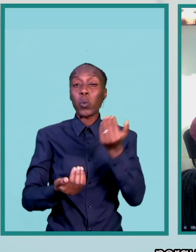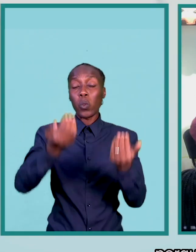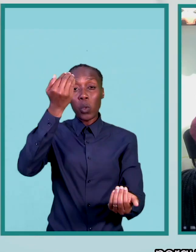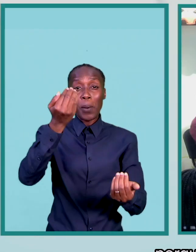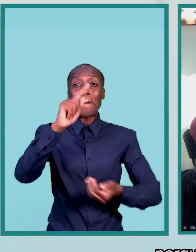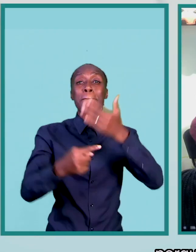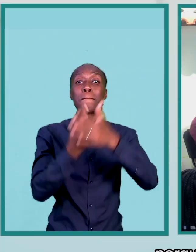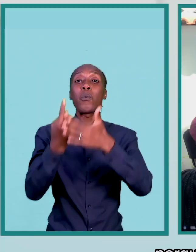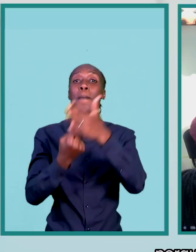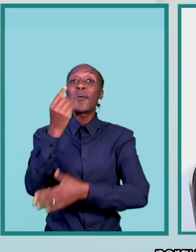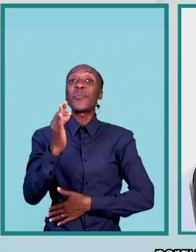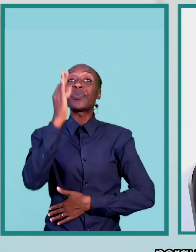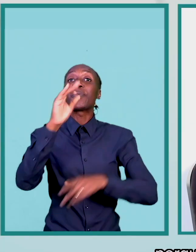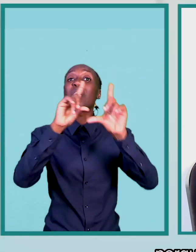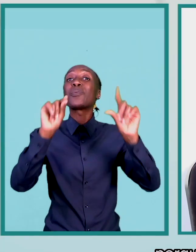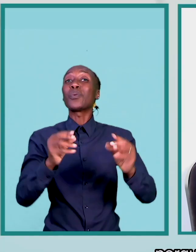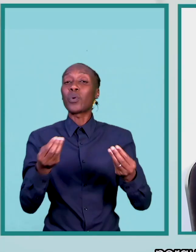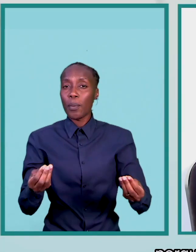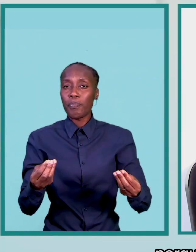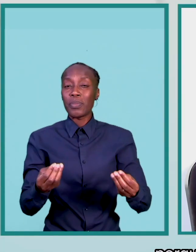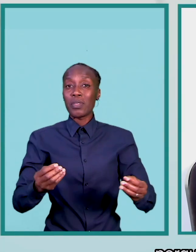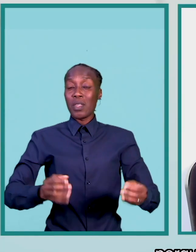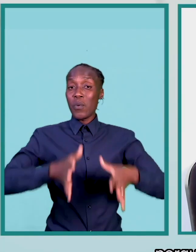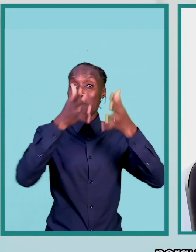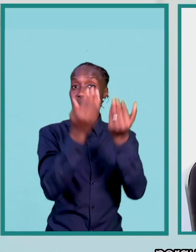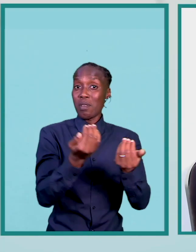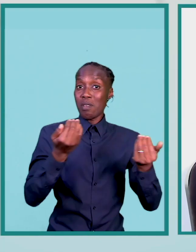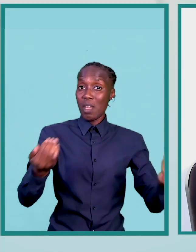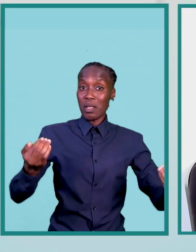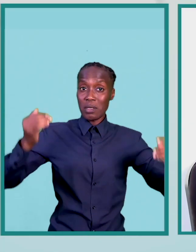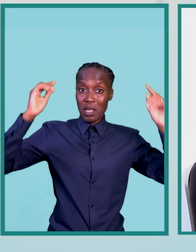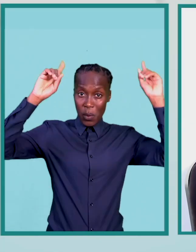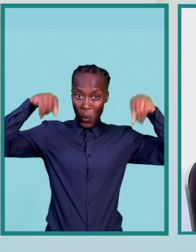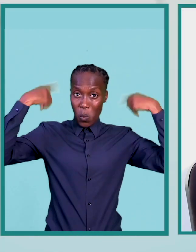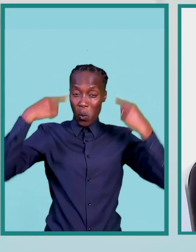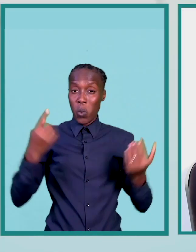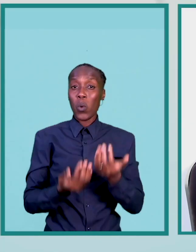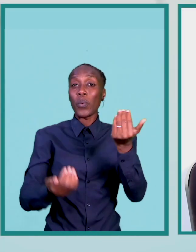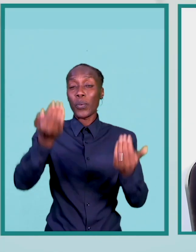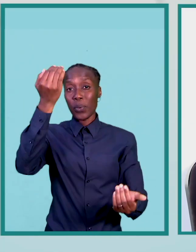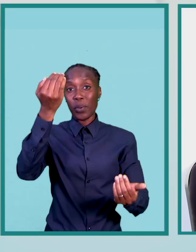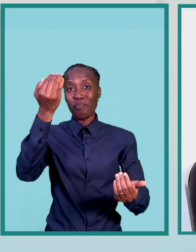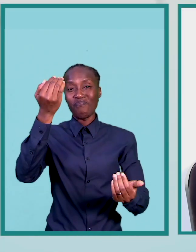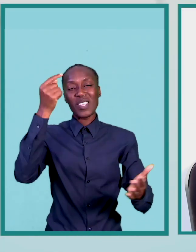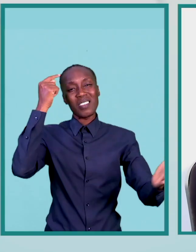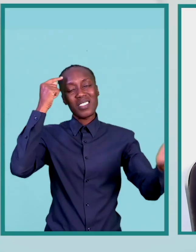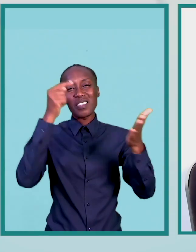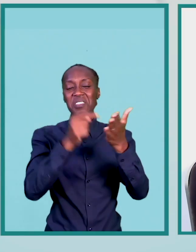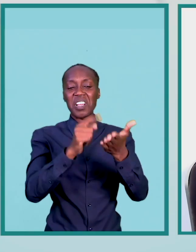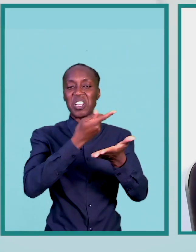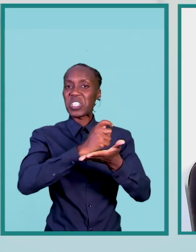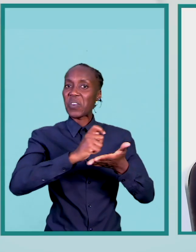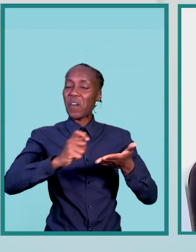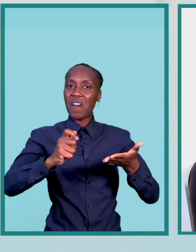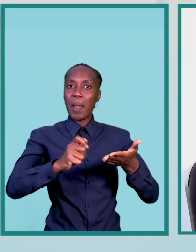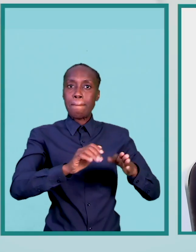nós olharmos, vamos ver que crianças que se juntam muito cedo, antes da idade, elas correm o risco de perderem